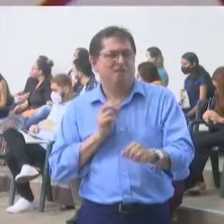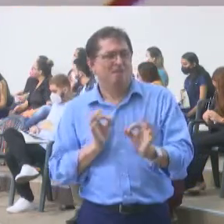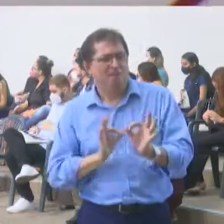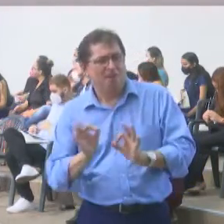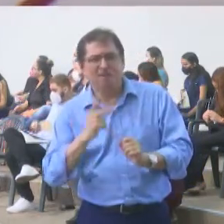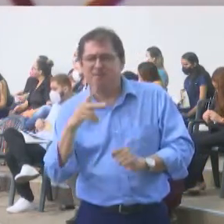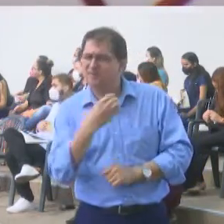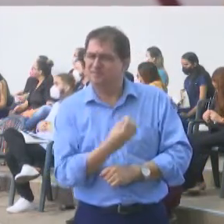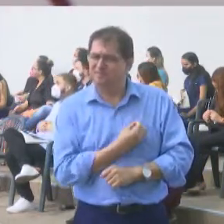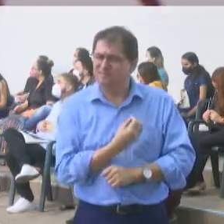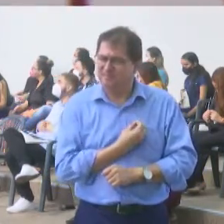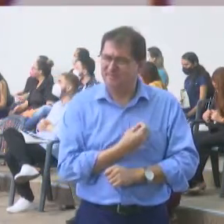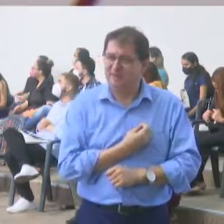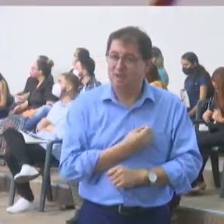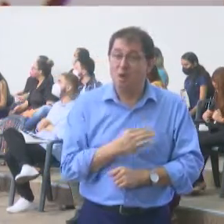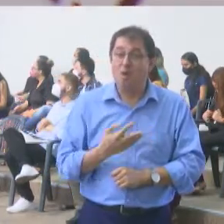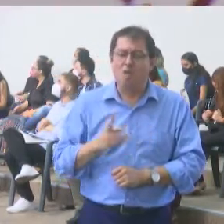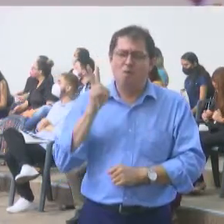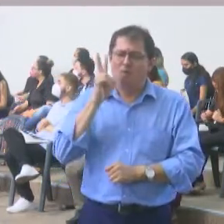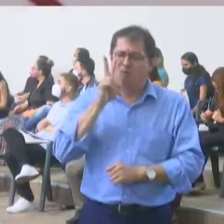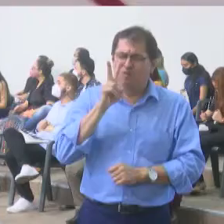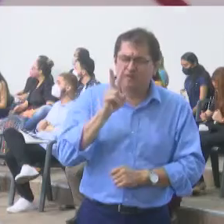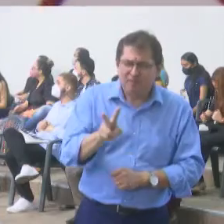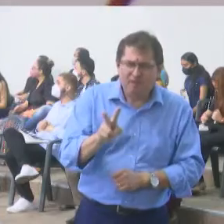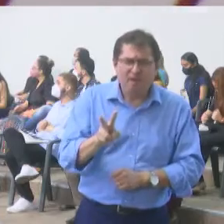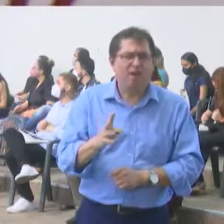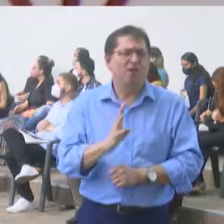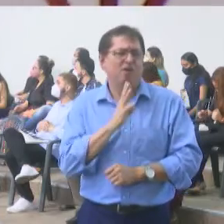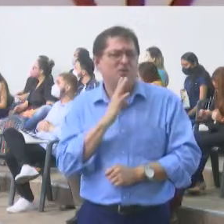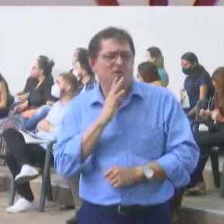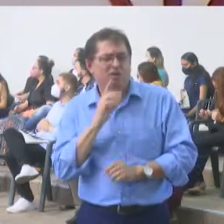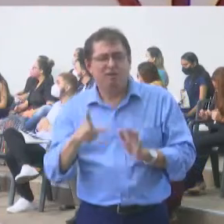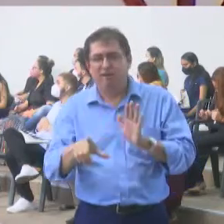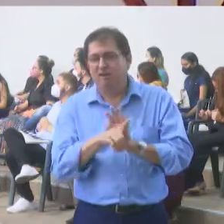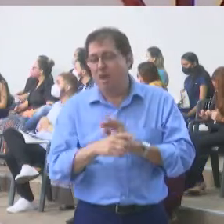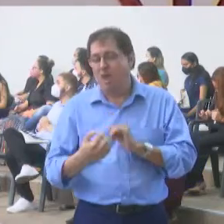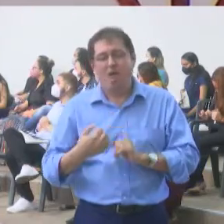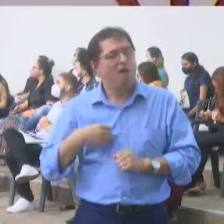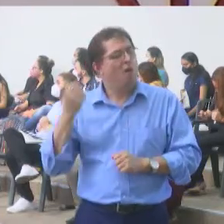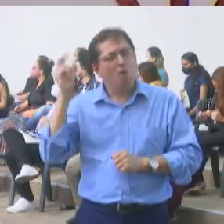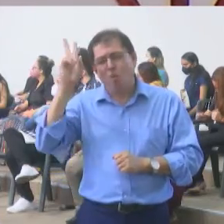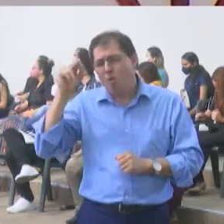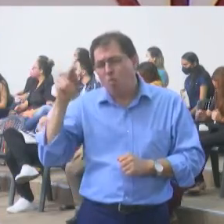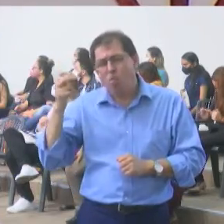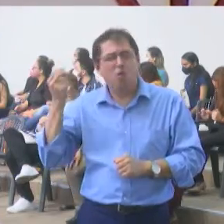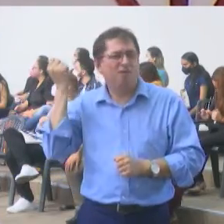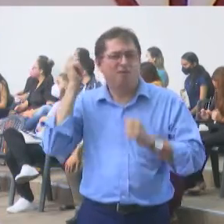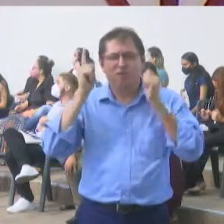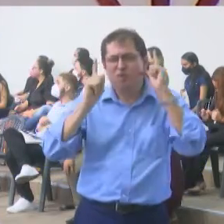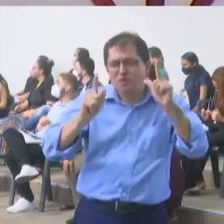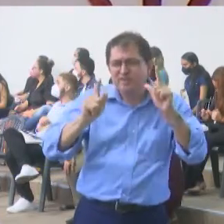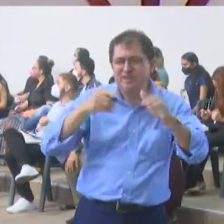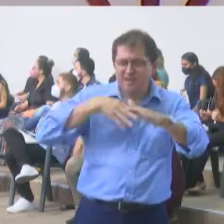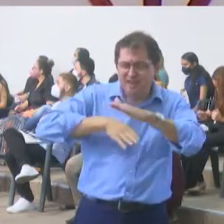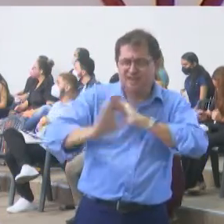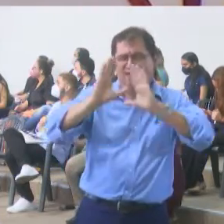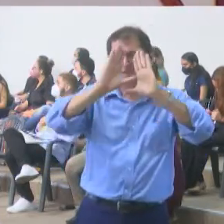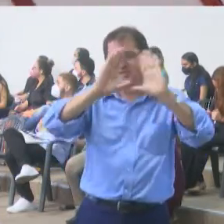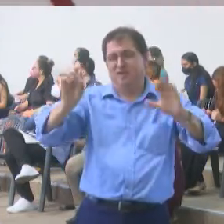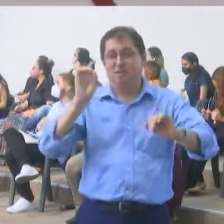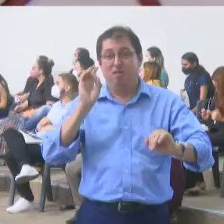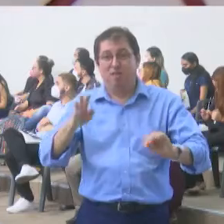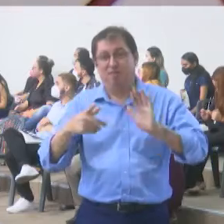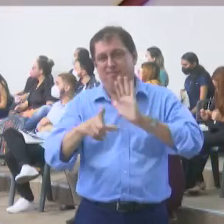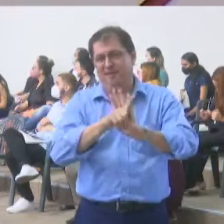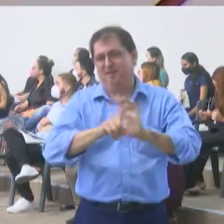gente acumula a lei, e quanto mais você conhece a lei, mais você descobre: eu nunca vou conseguir entrar no céu mediante aquela lei, já que a